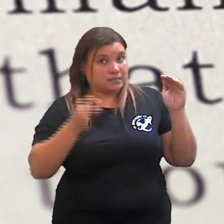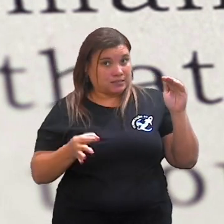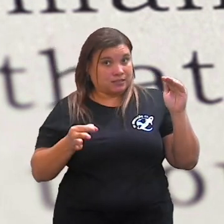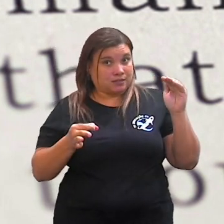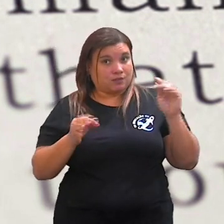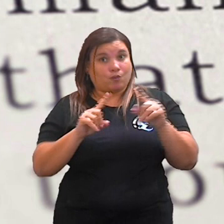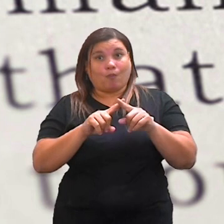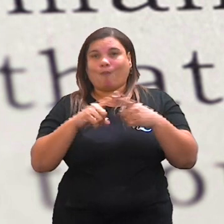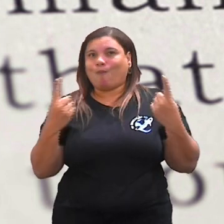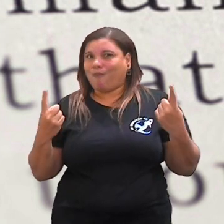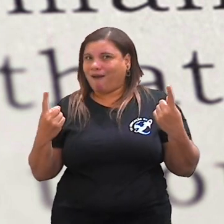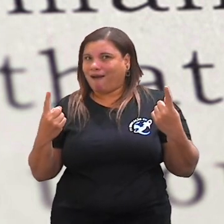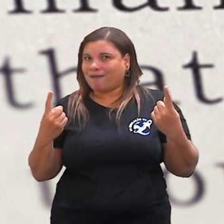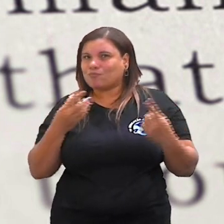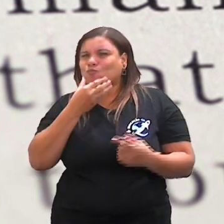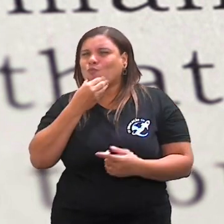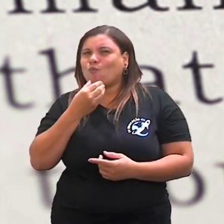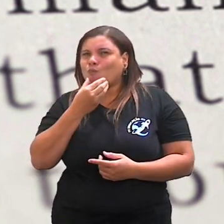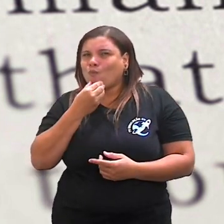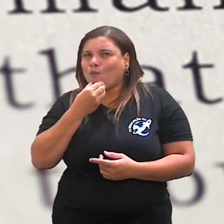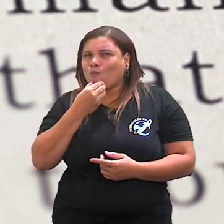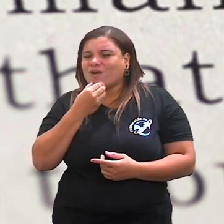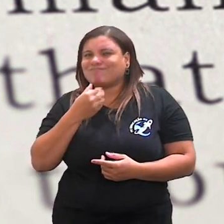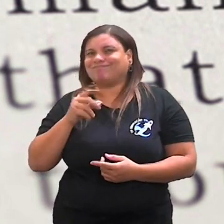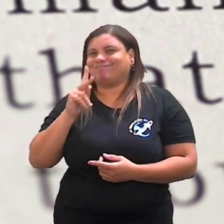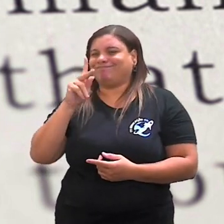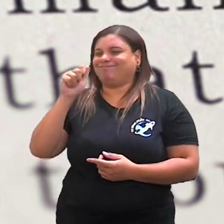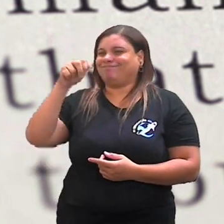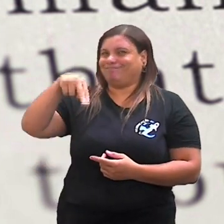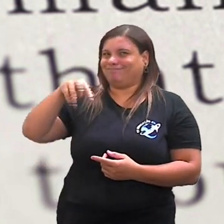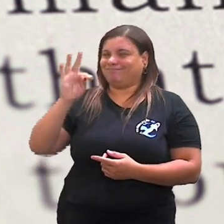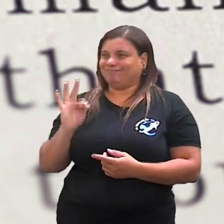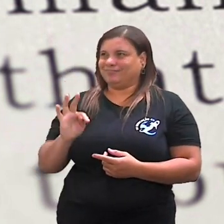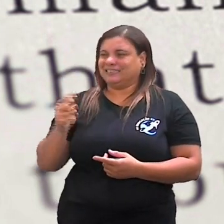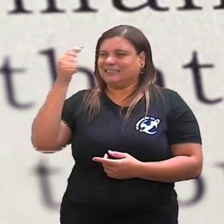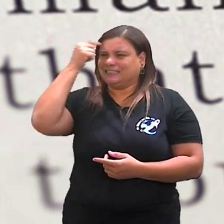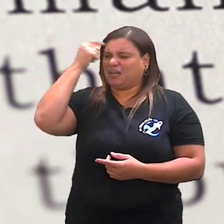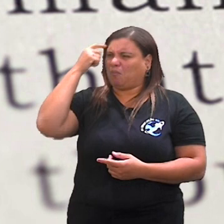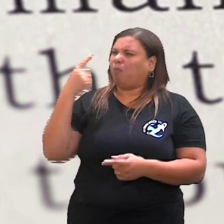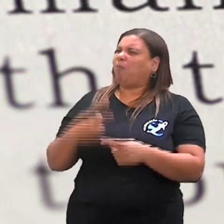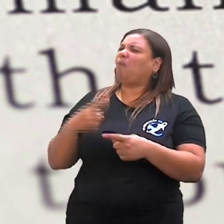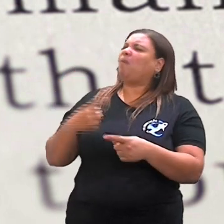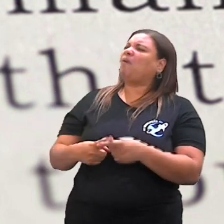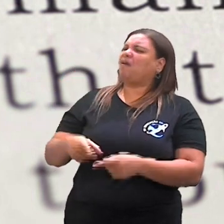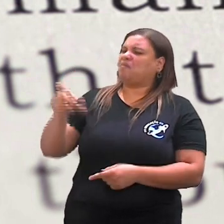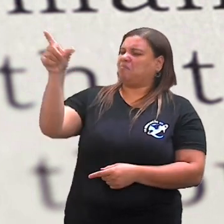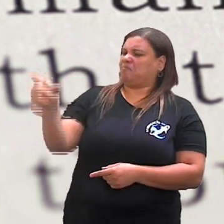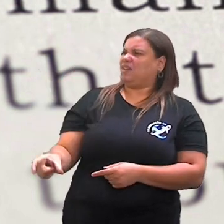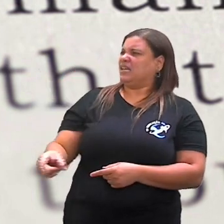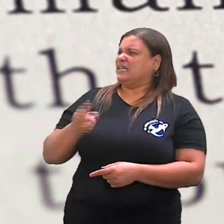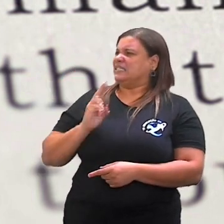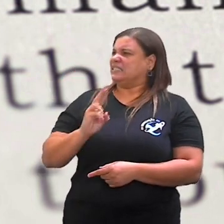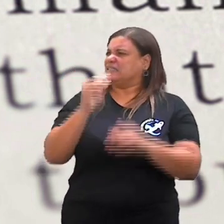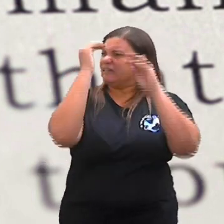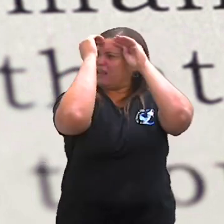questionaria, mas por que Marcos respeita os seus pais e o que motivo Marcos pratica o